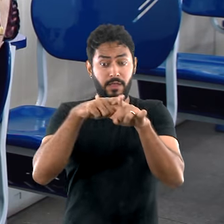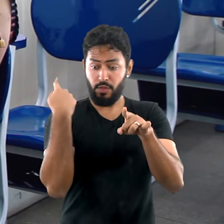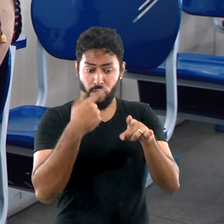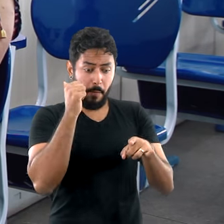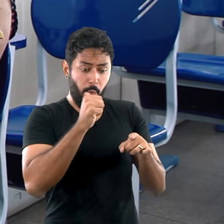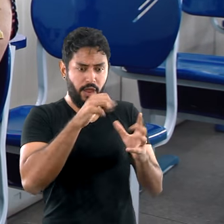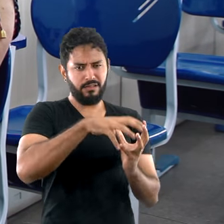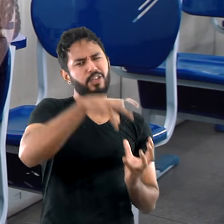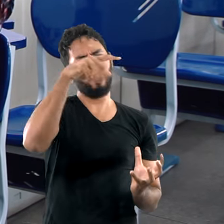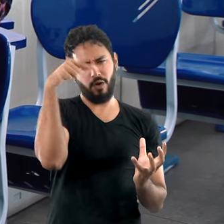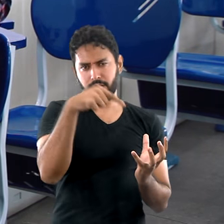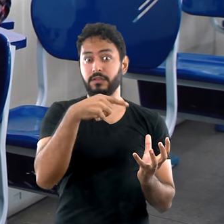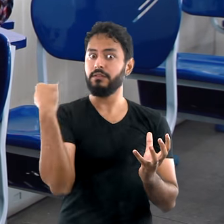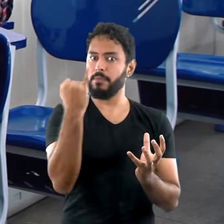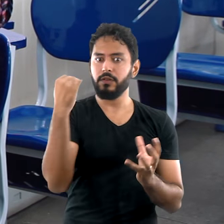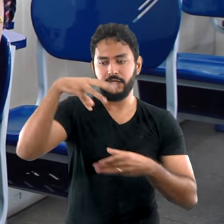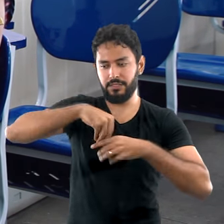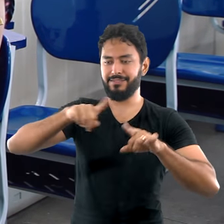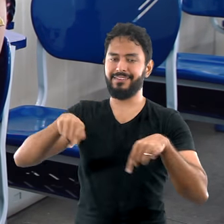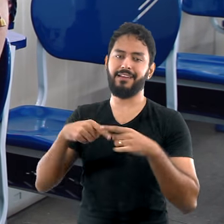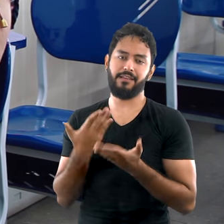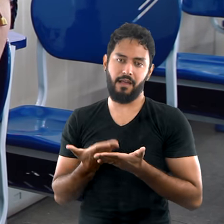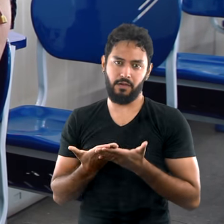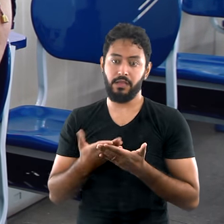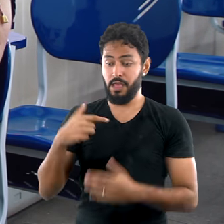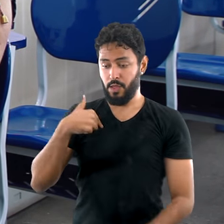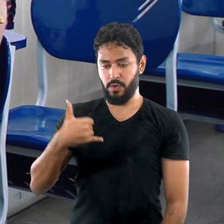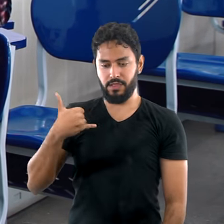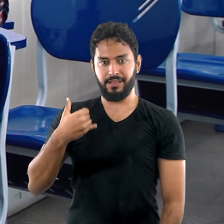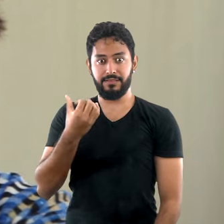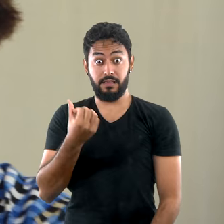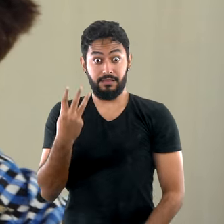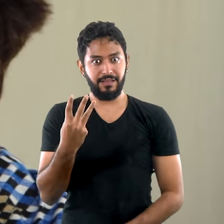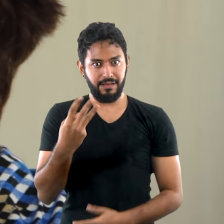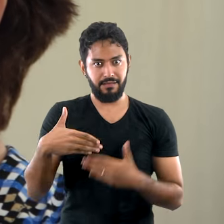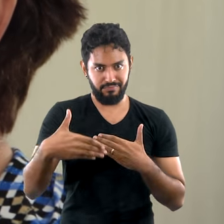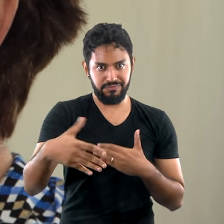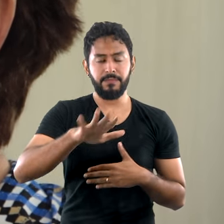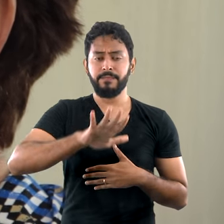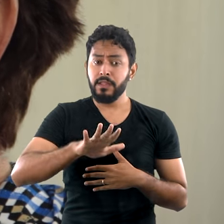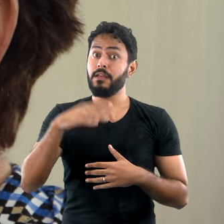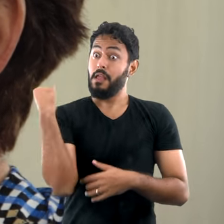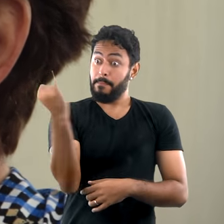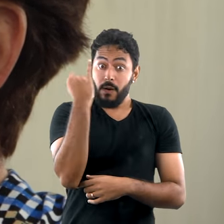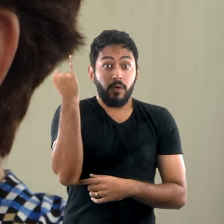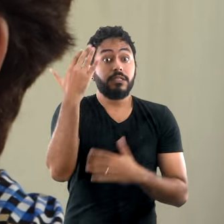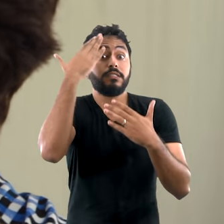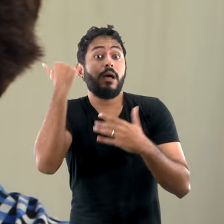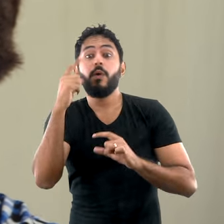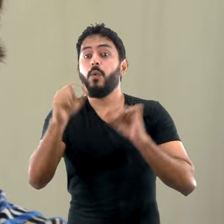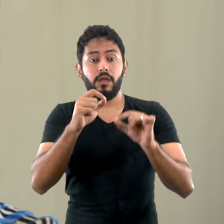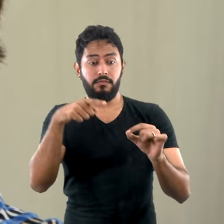estão velhas, vou fazer 63 anos, então é importante que ele saiba que essa